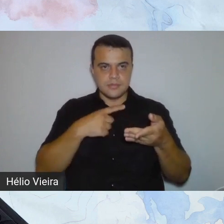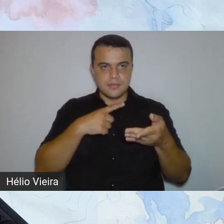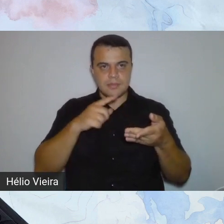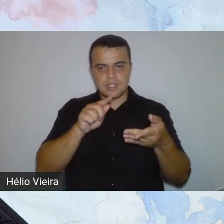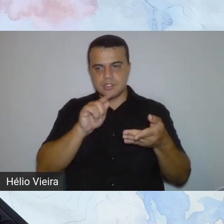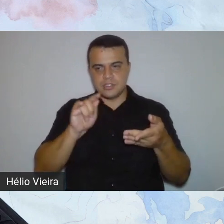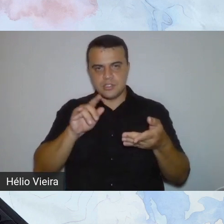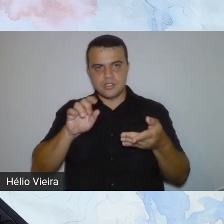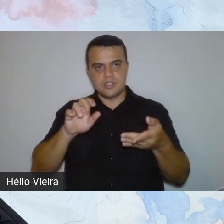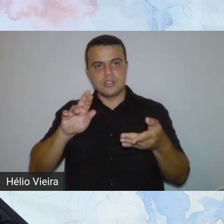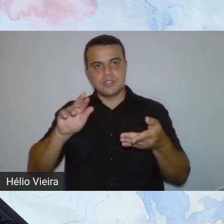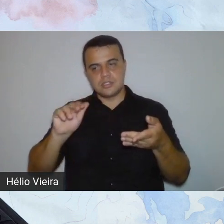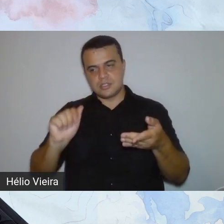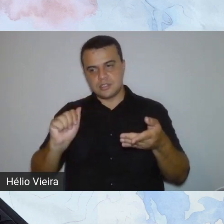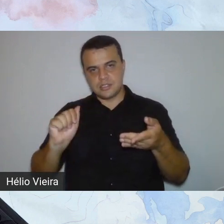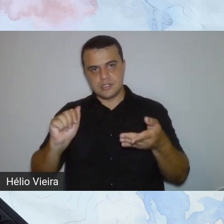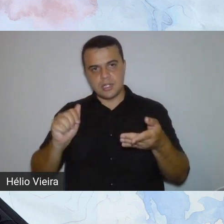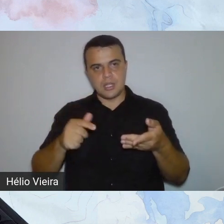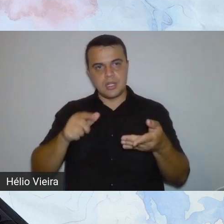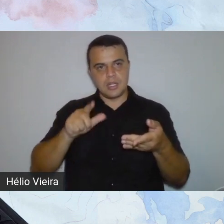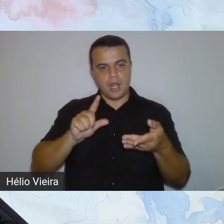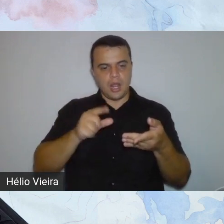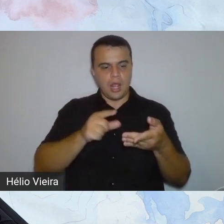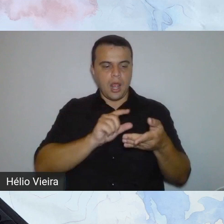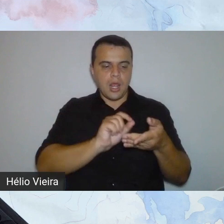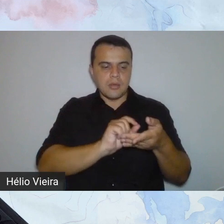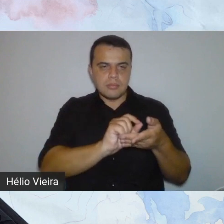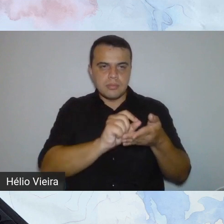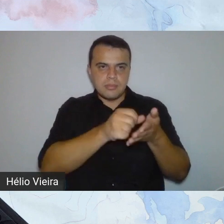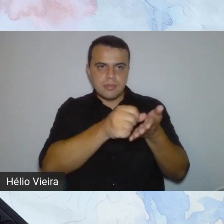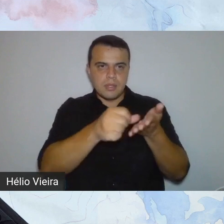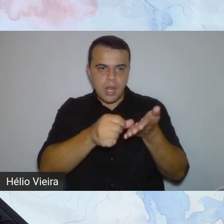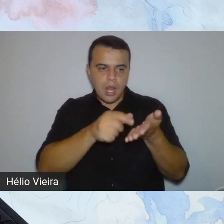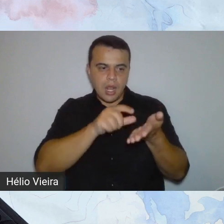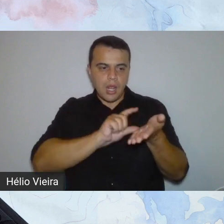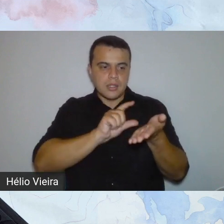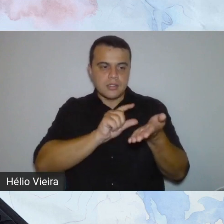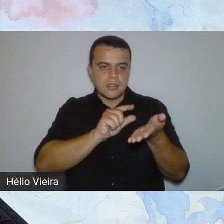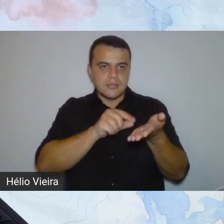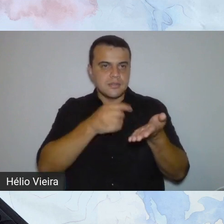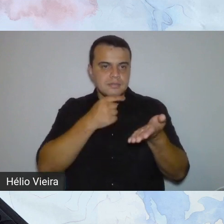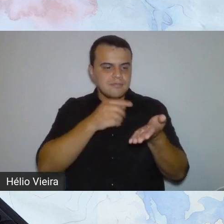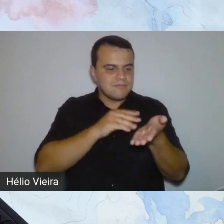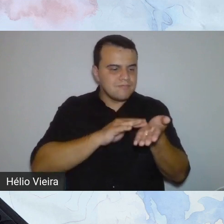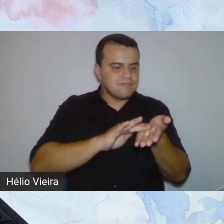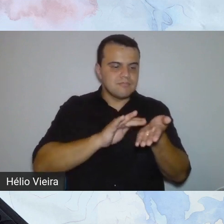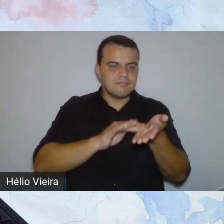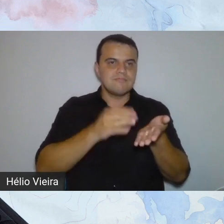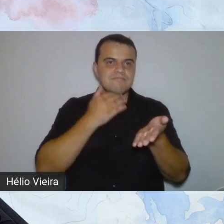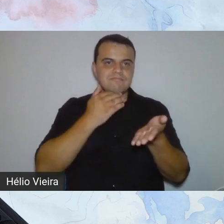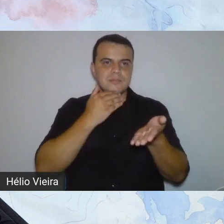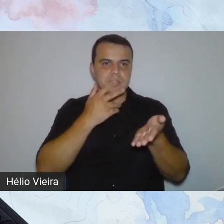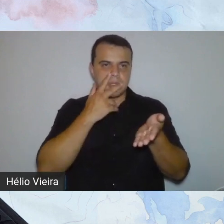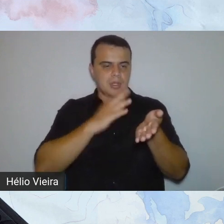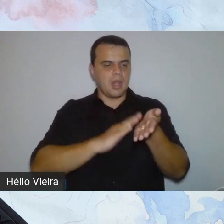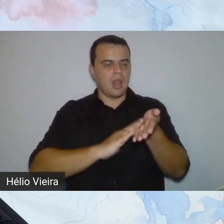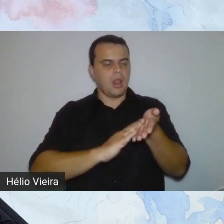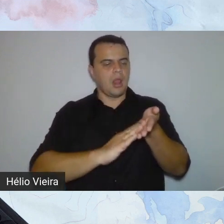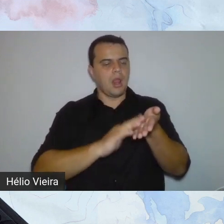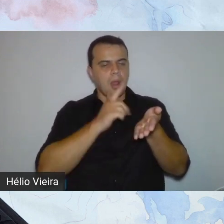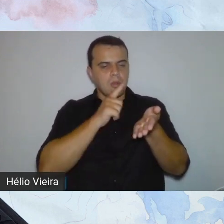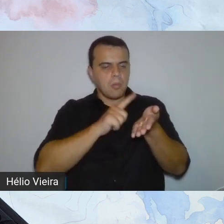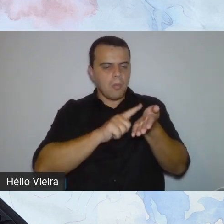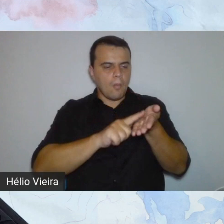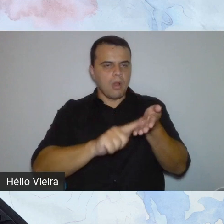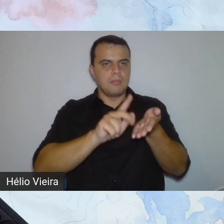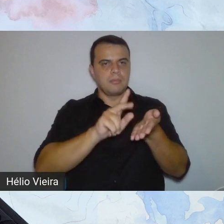cera, perdão, antes de passar a aquarela, onde você inserir, não vai pegar a aquarela. Ele vai deixar o papel impermeável.